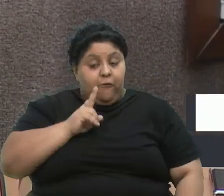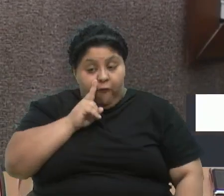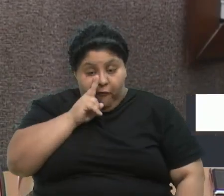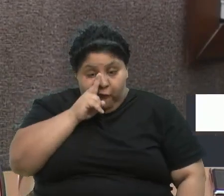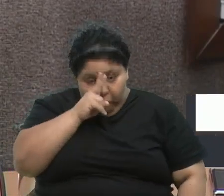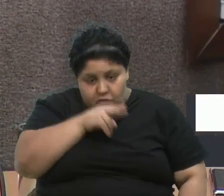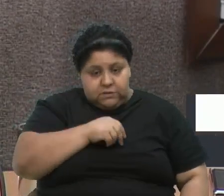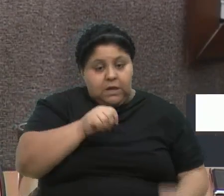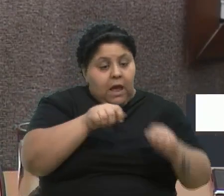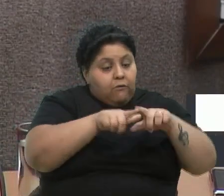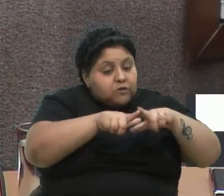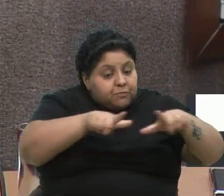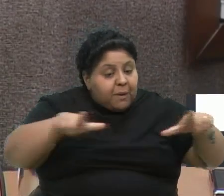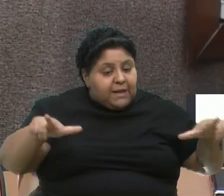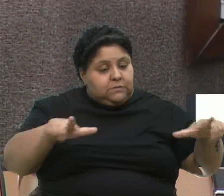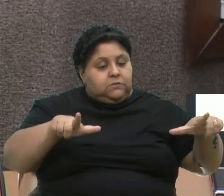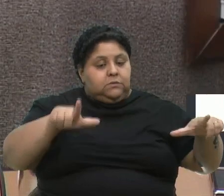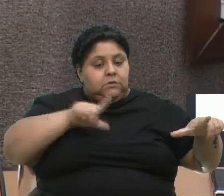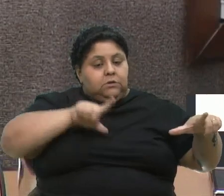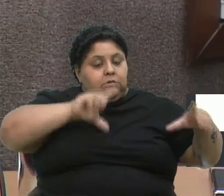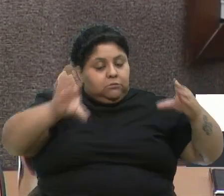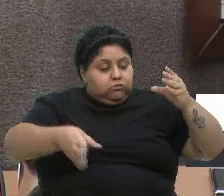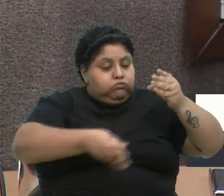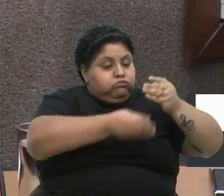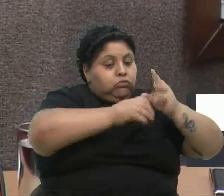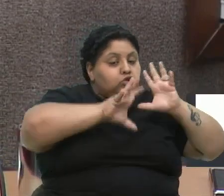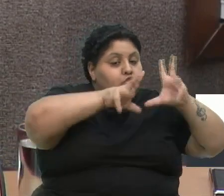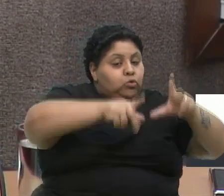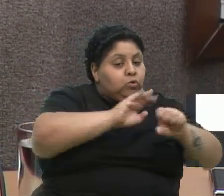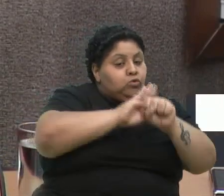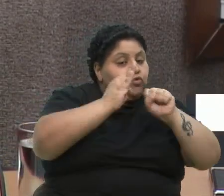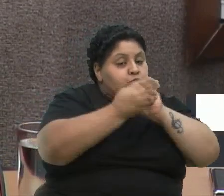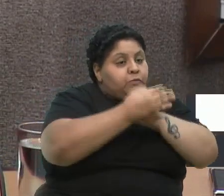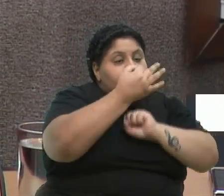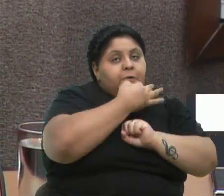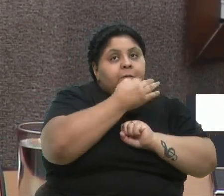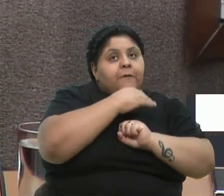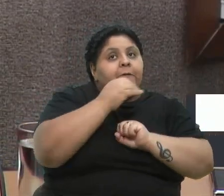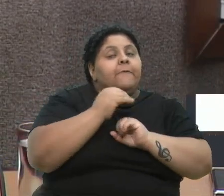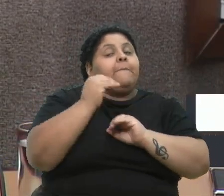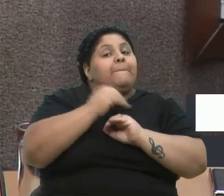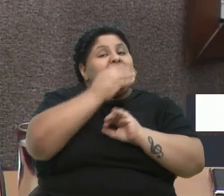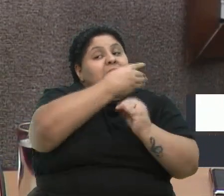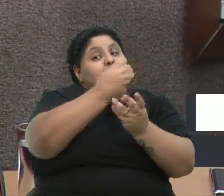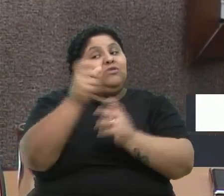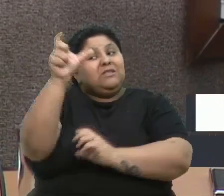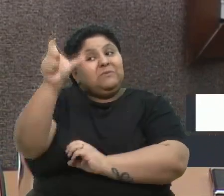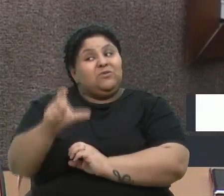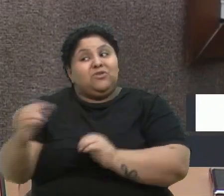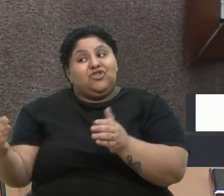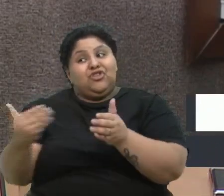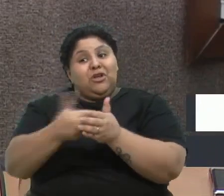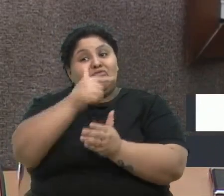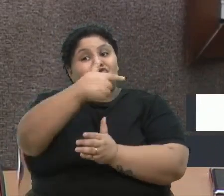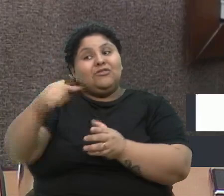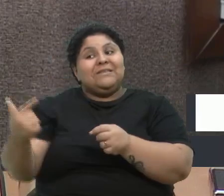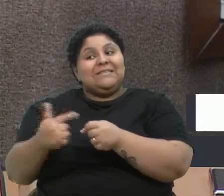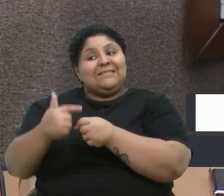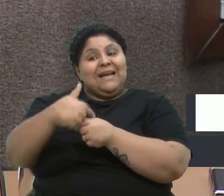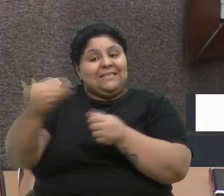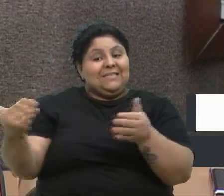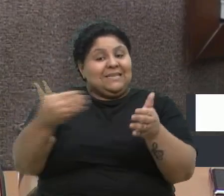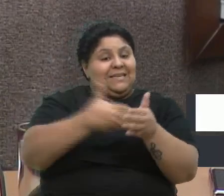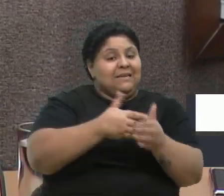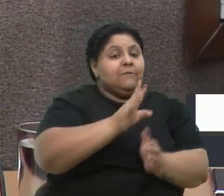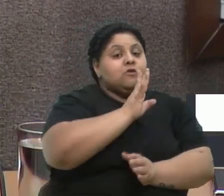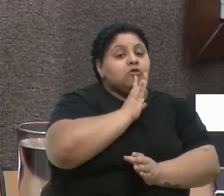que agrega todos os bairros de Caxias do Sul e, mais do que isso, muita gente vem de outras cidades para conhecer esses